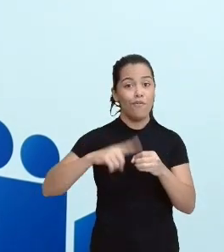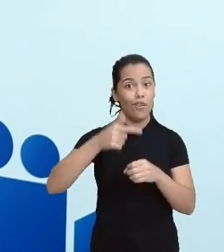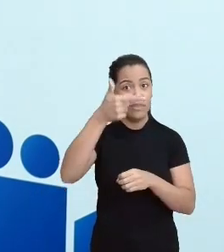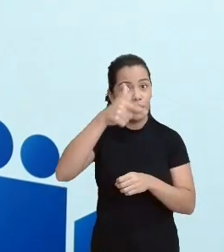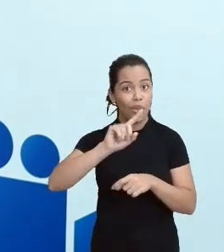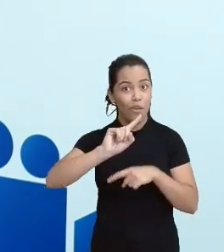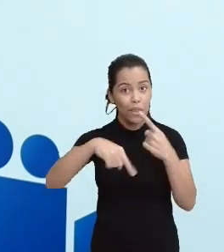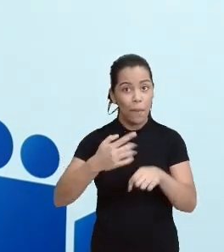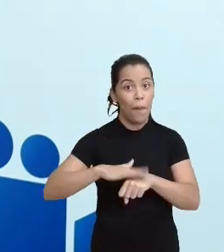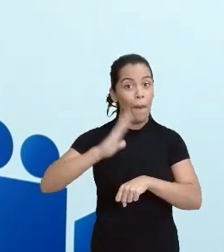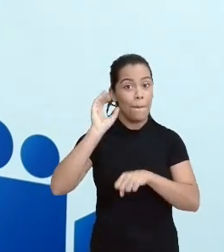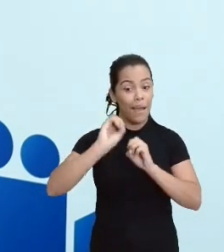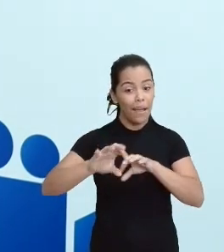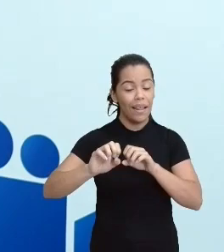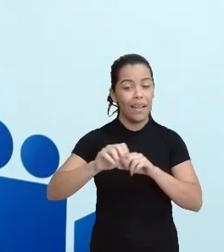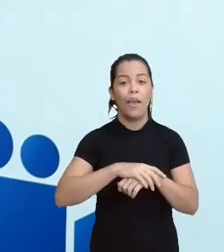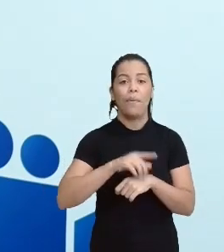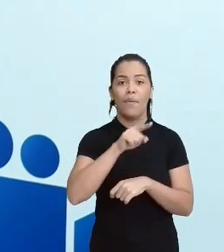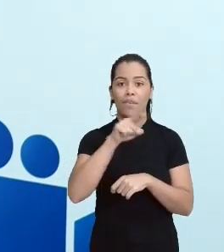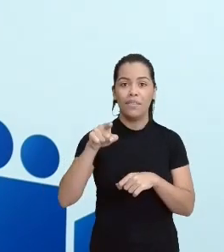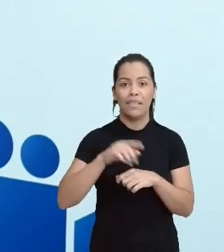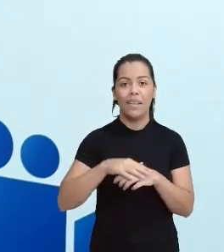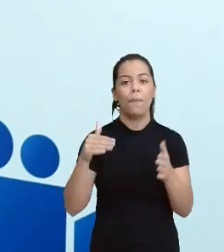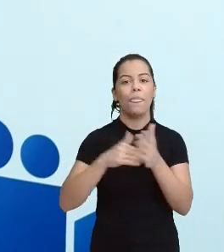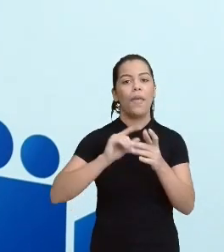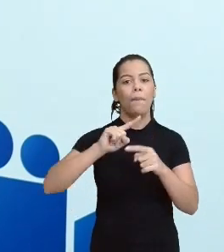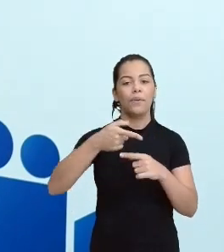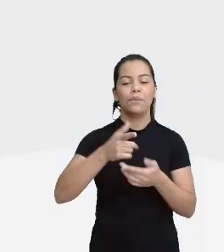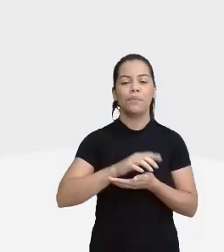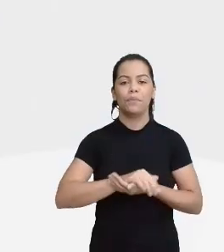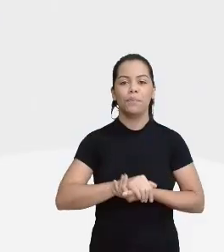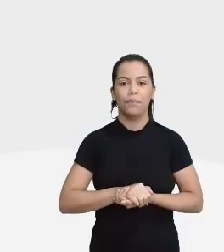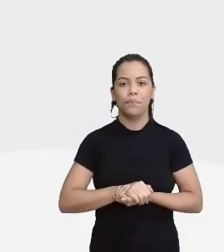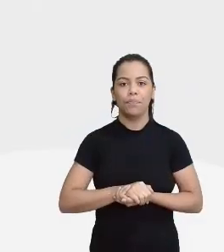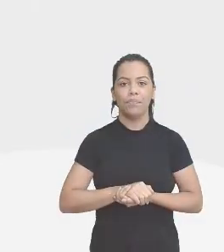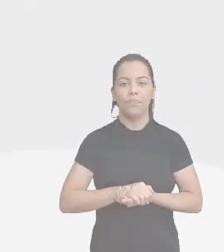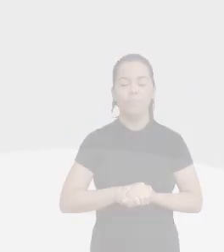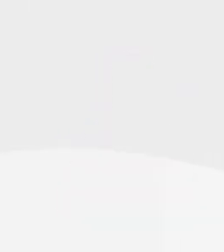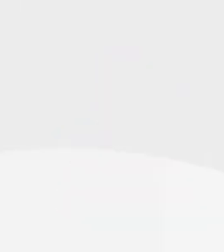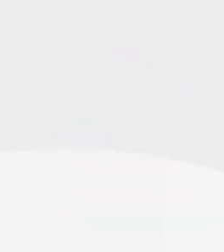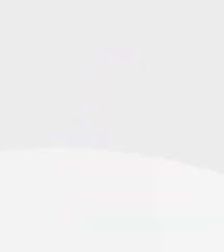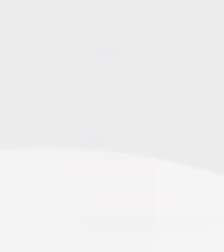com mais novidades do Educa Recife. Até já!